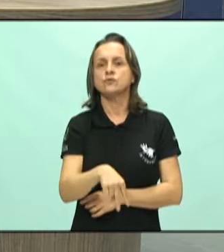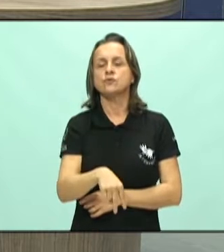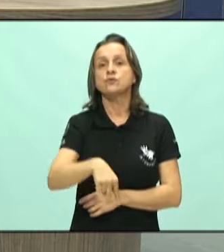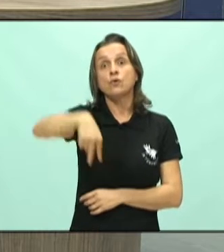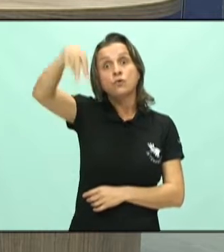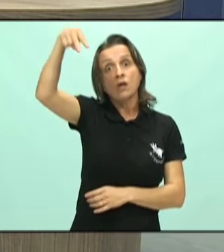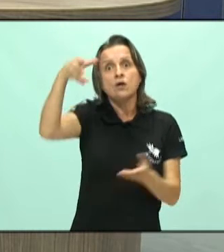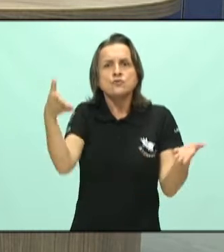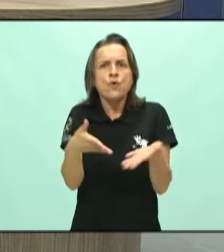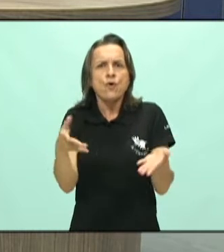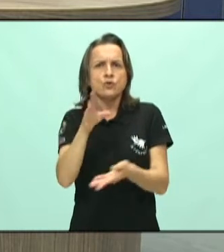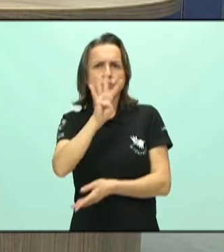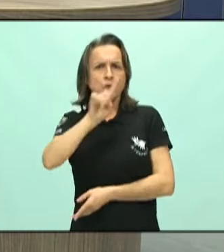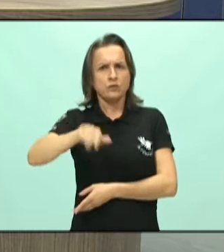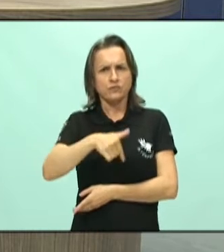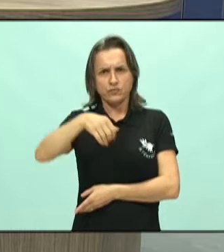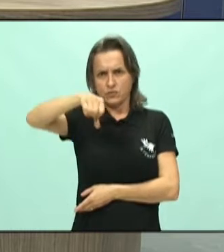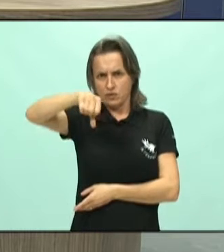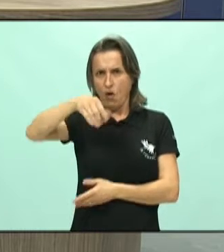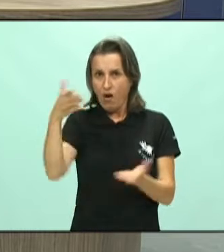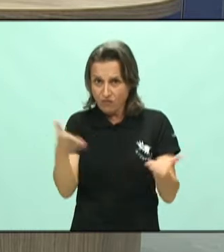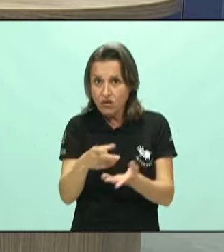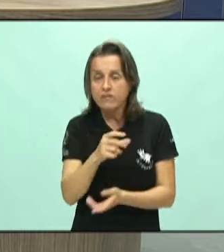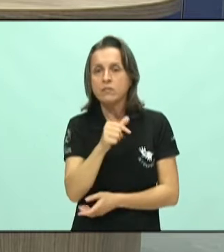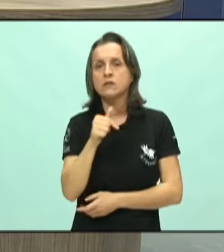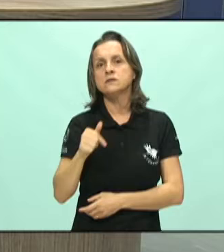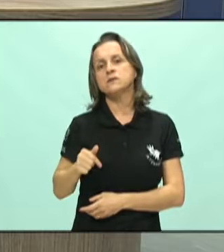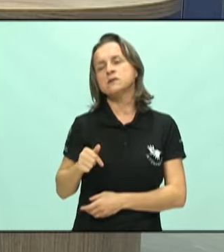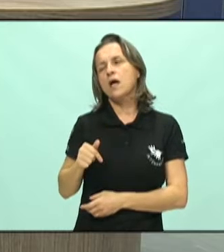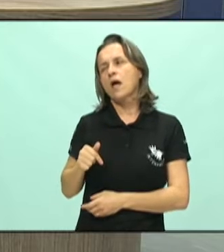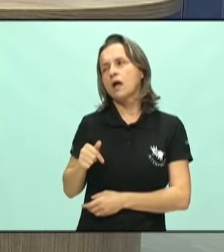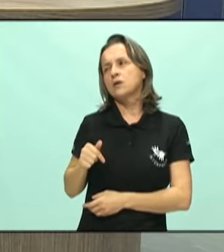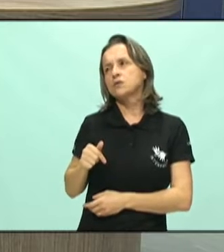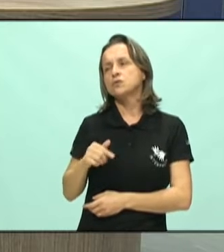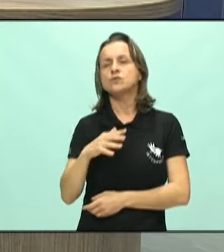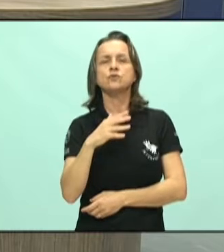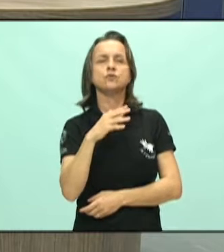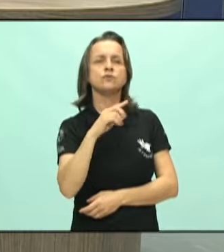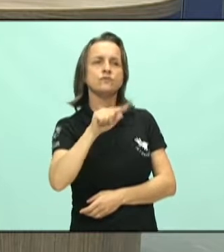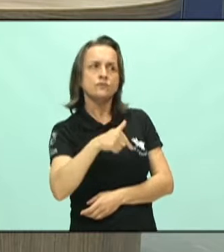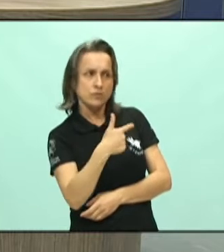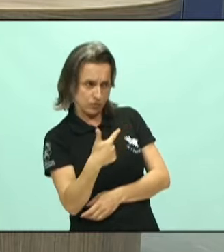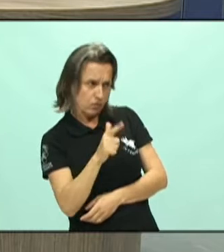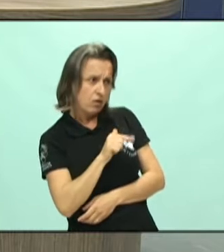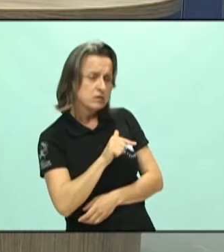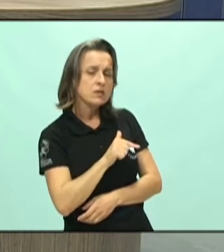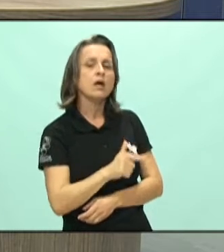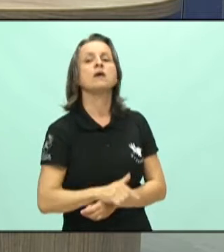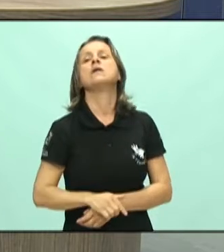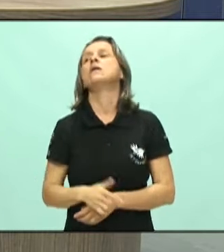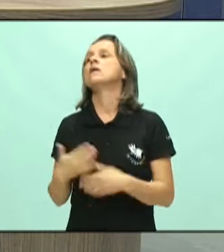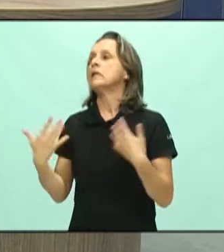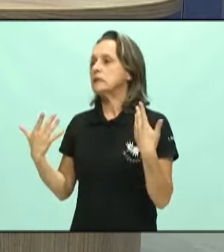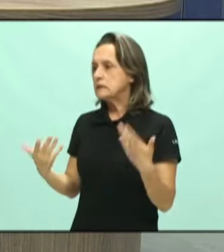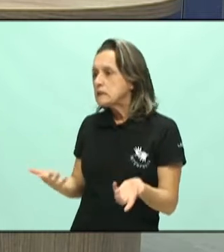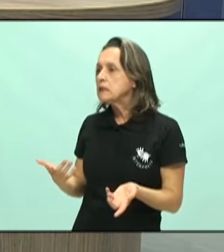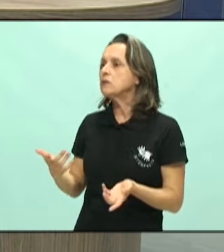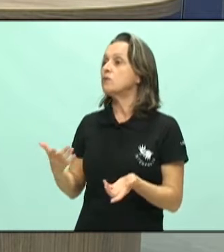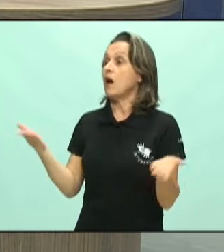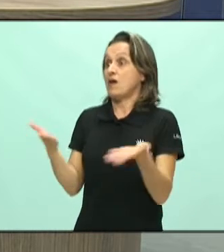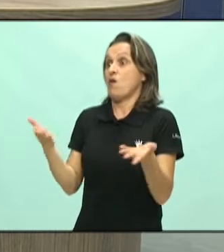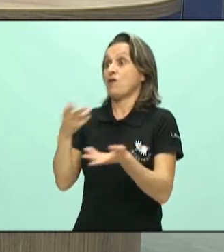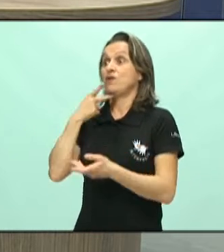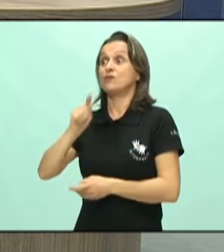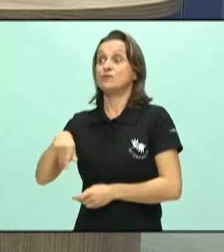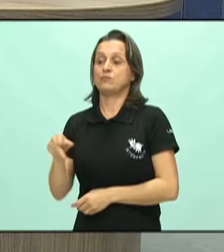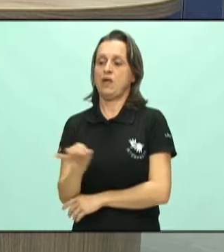está em 4,9%, vai para 7%, um aumento de 2,1%. Isso, e aí trazendo para Itajaí toda